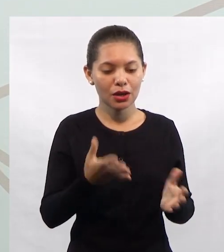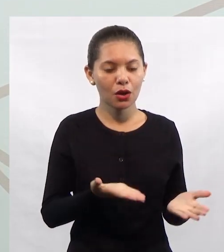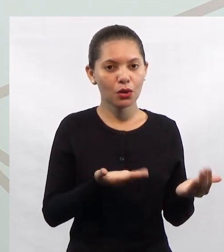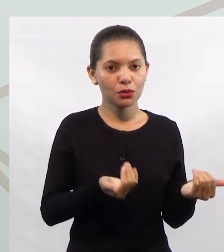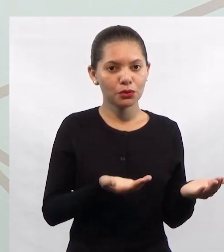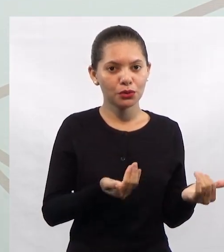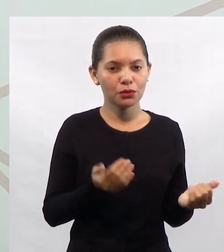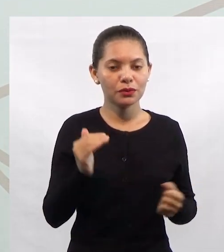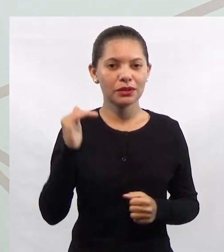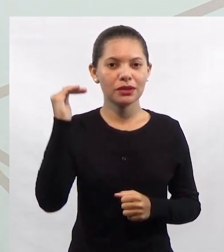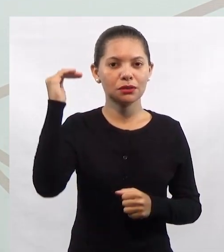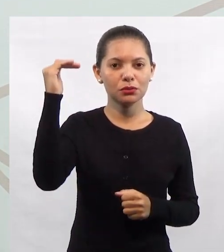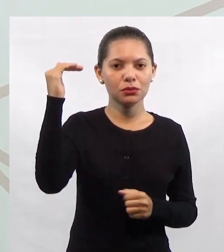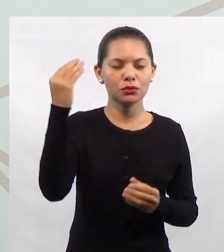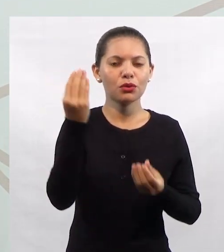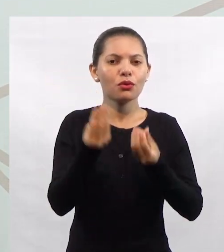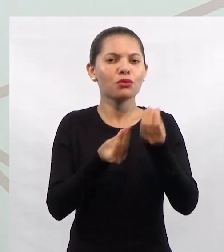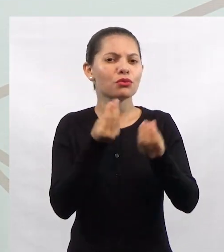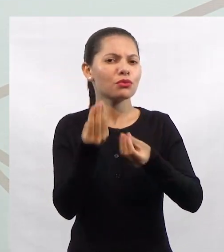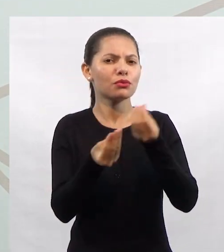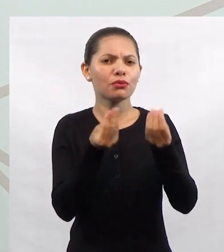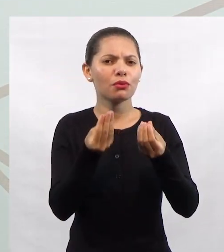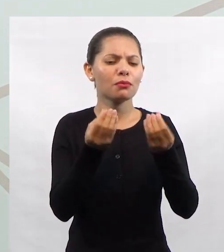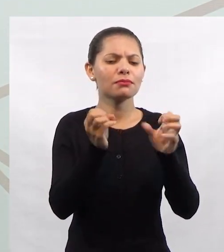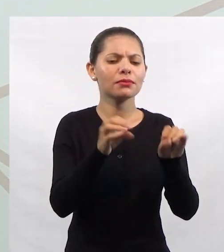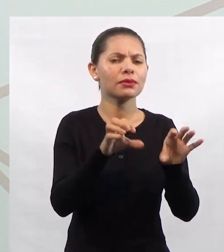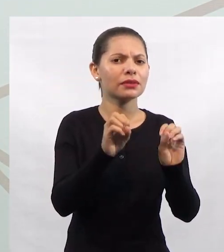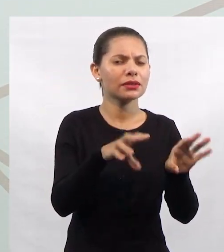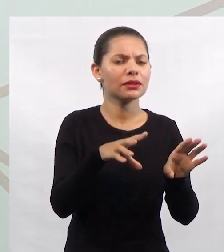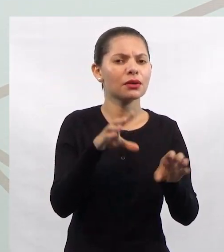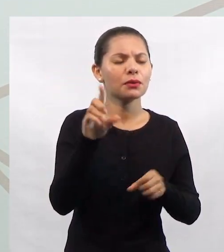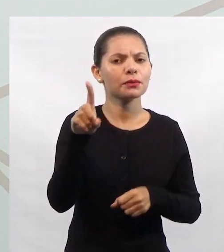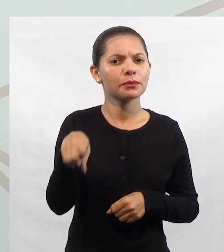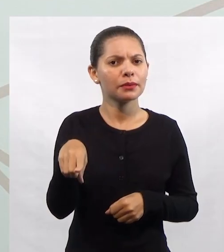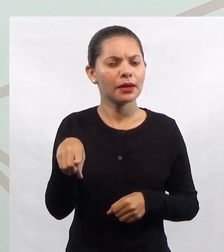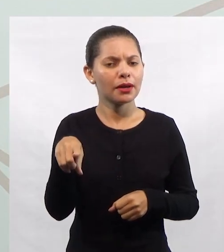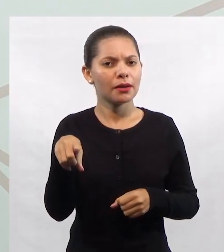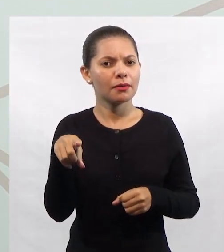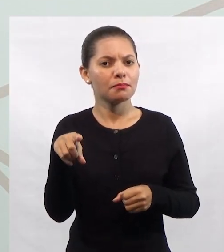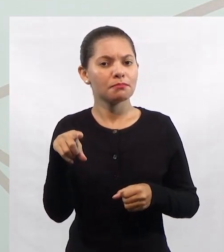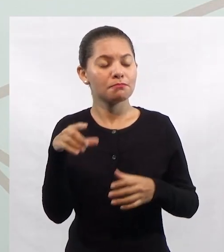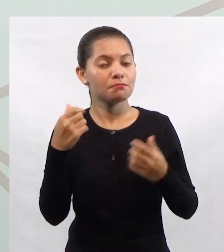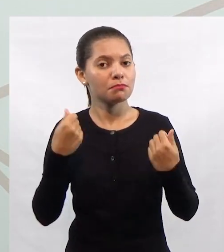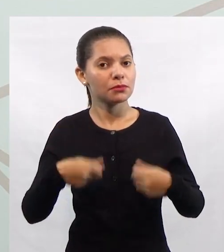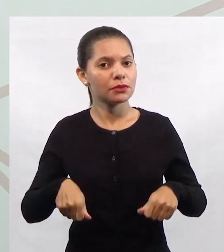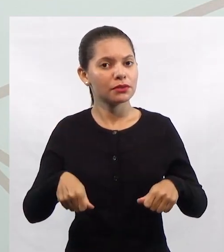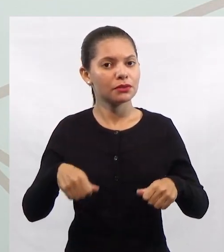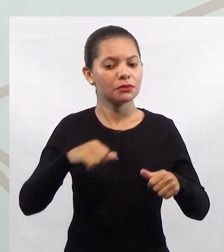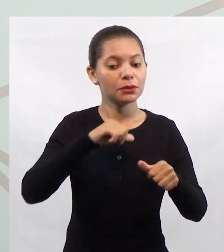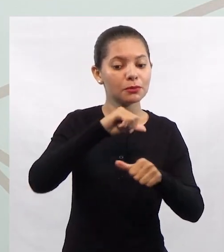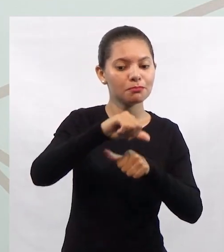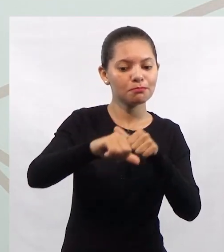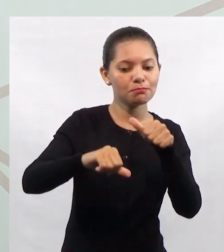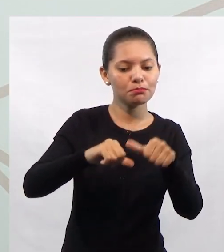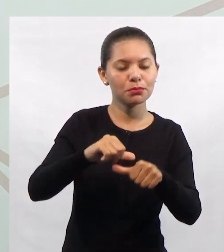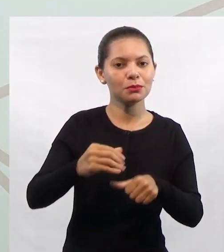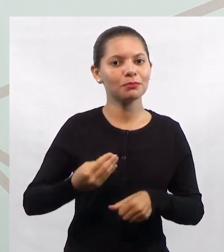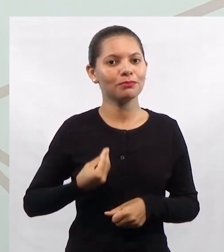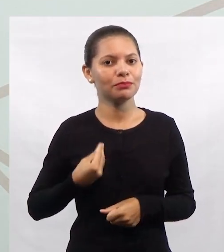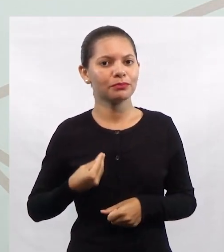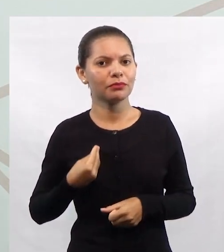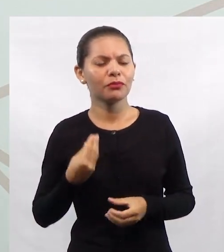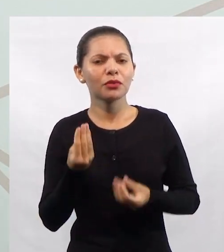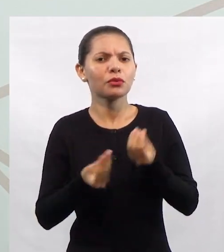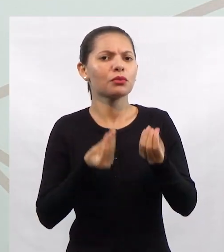e adultos. E como essa educação de jovens e adultos é capaz de transformar a realidade